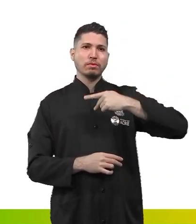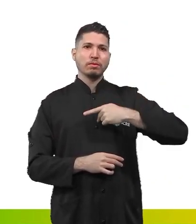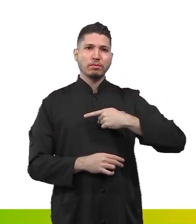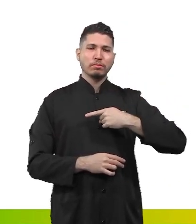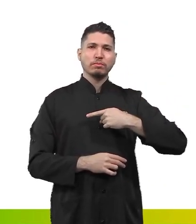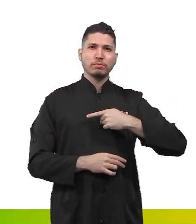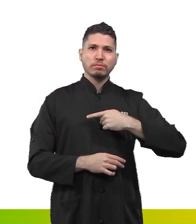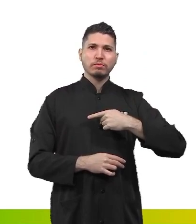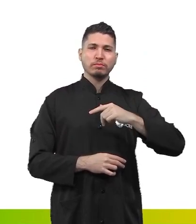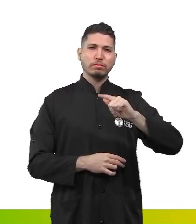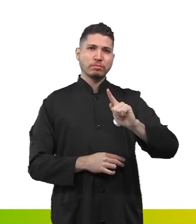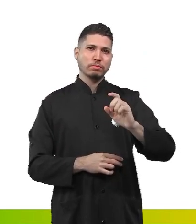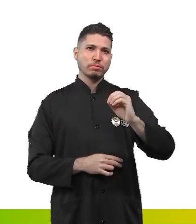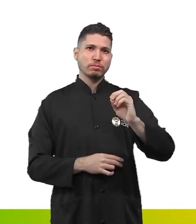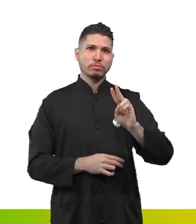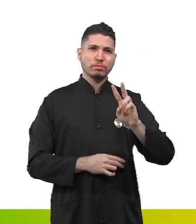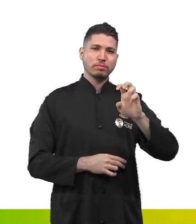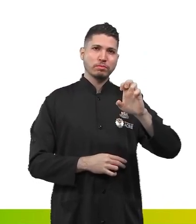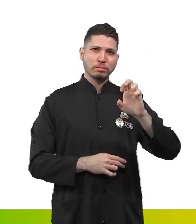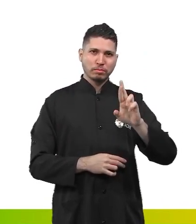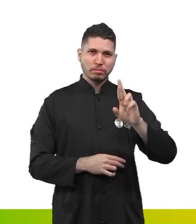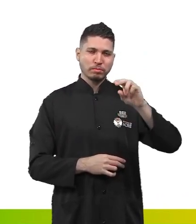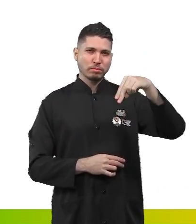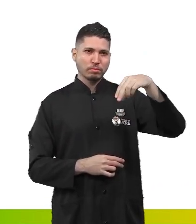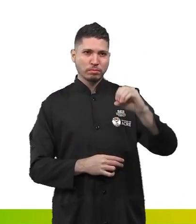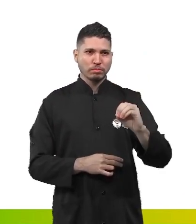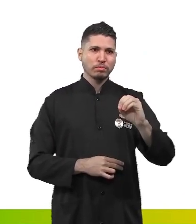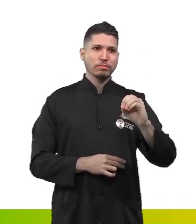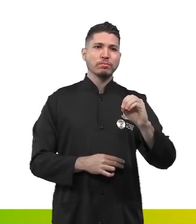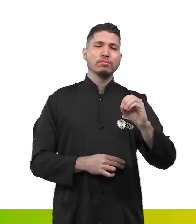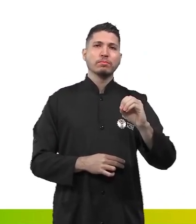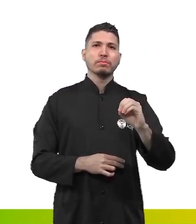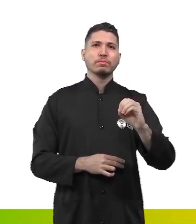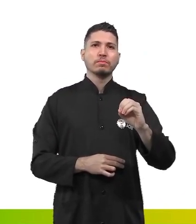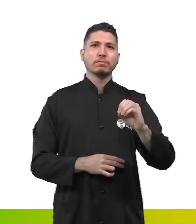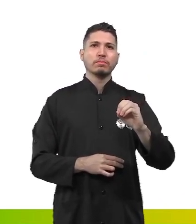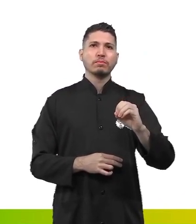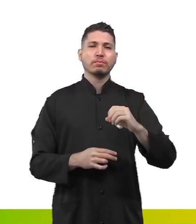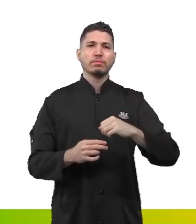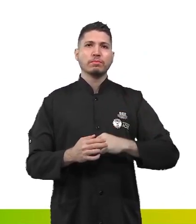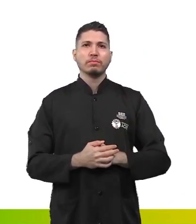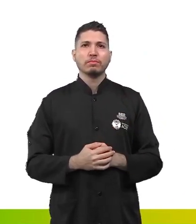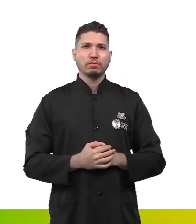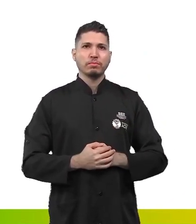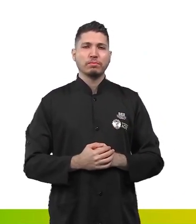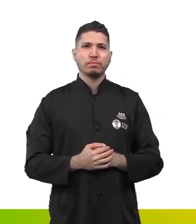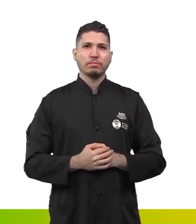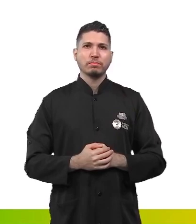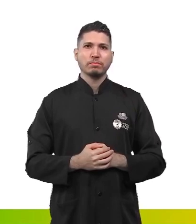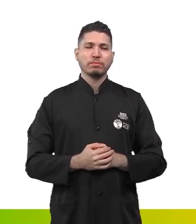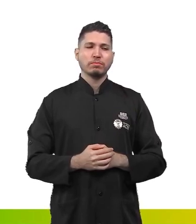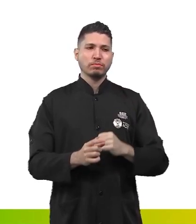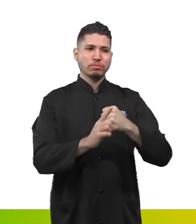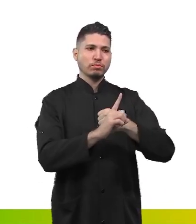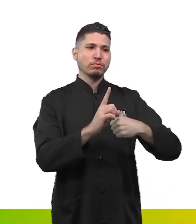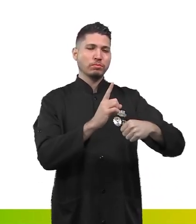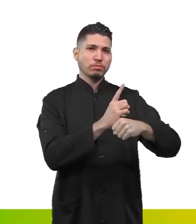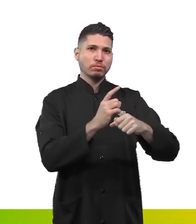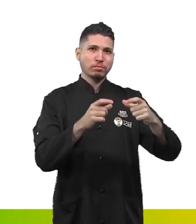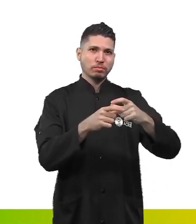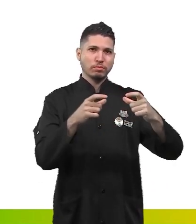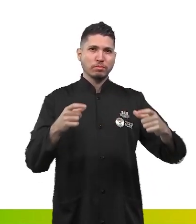somos apenas o sócio majoritário da nossa vida, mas o sócio majoritário é aquele que pode mais.